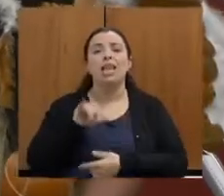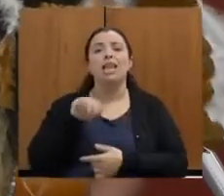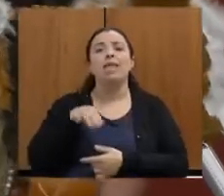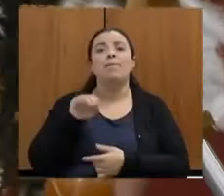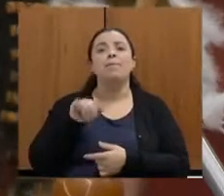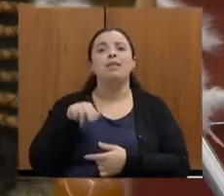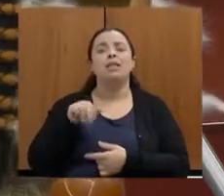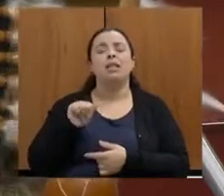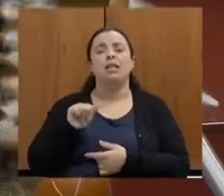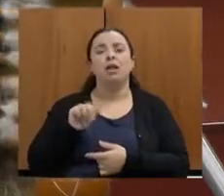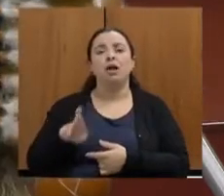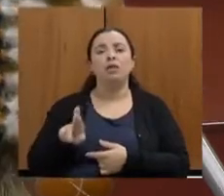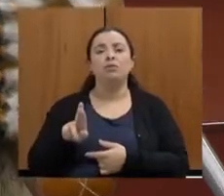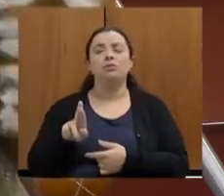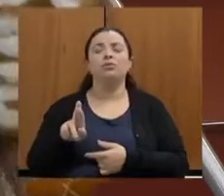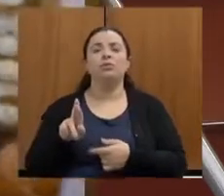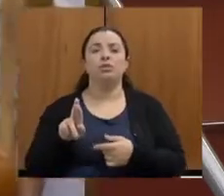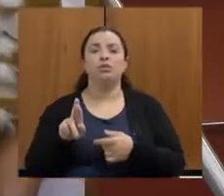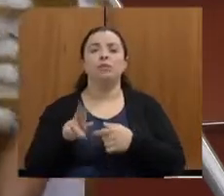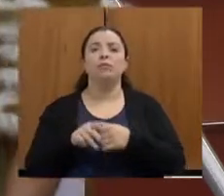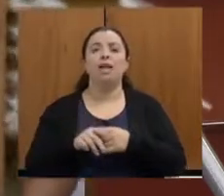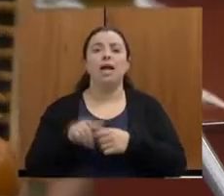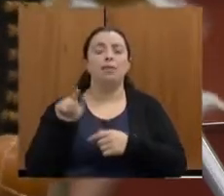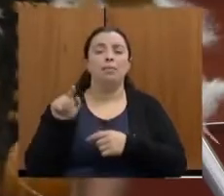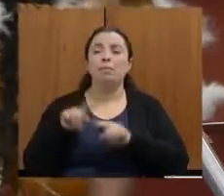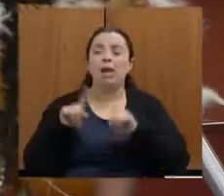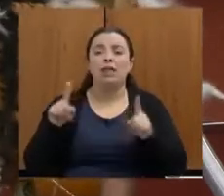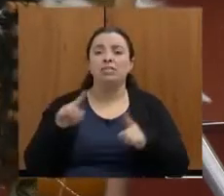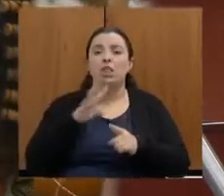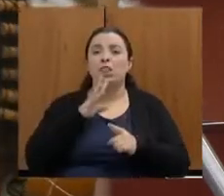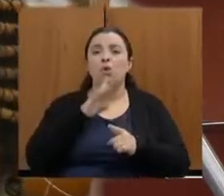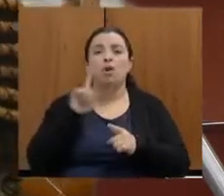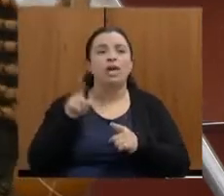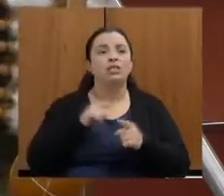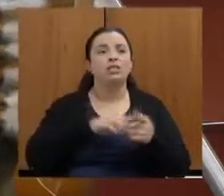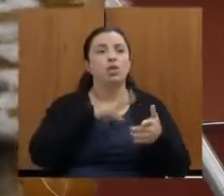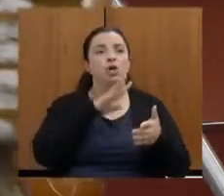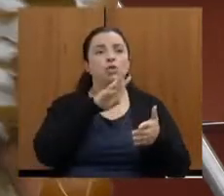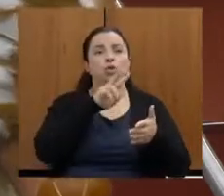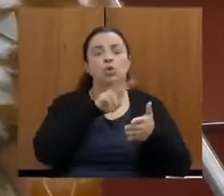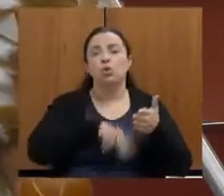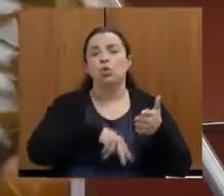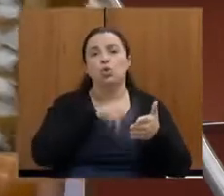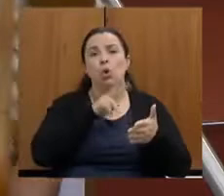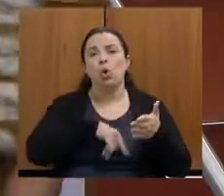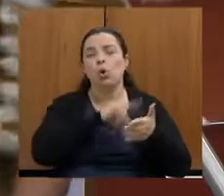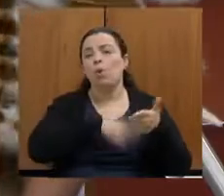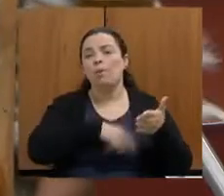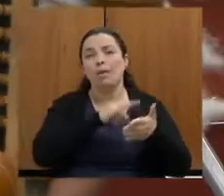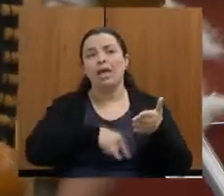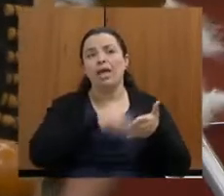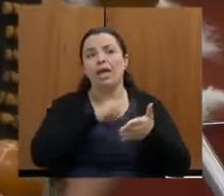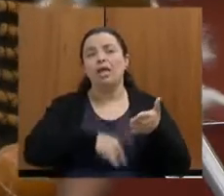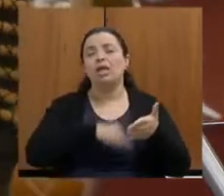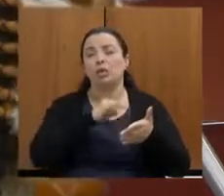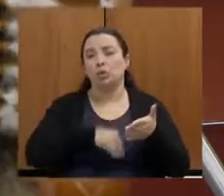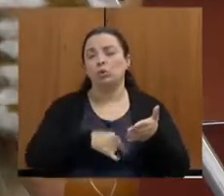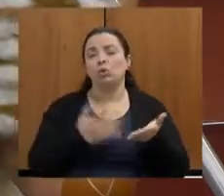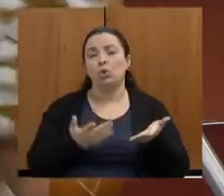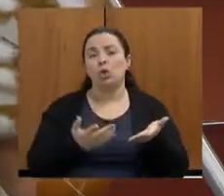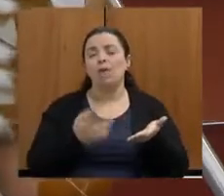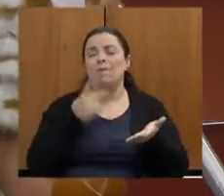não tem conhecimento do nosso documentos e logo após na liminar a própria eliminar ela disse que tem sim é